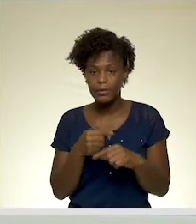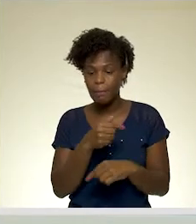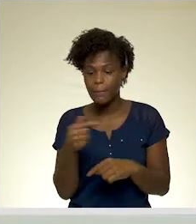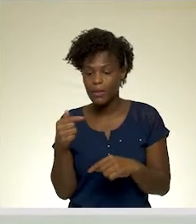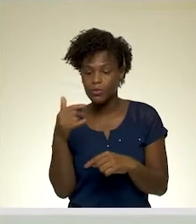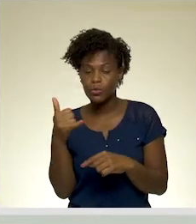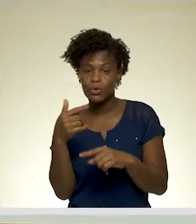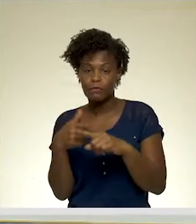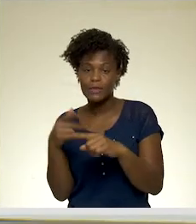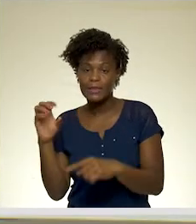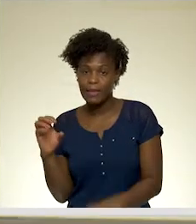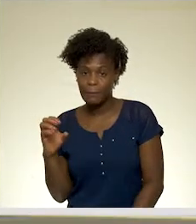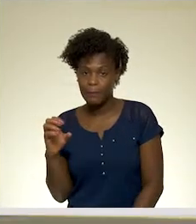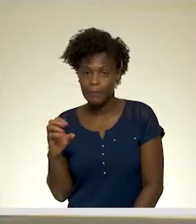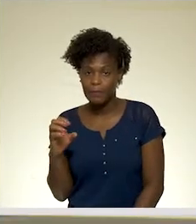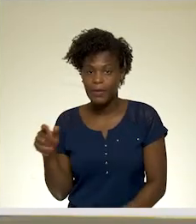menos 2 vezes C,